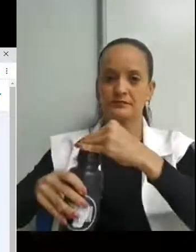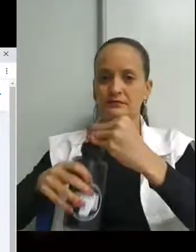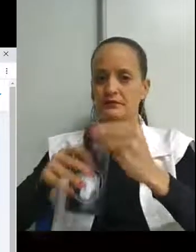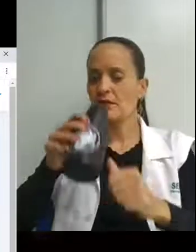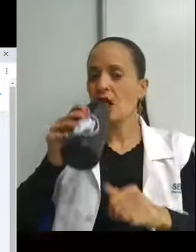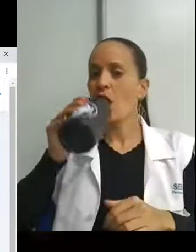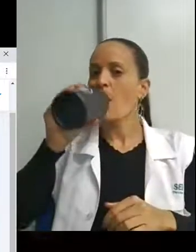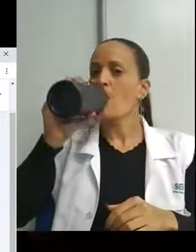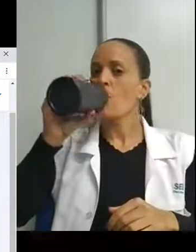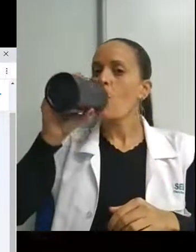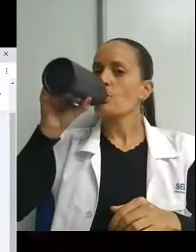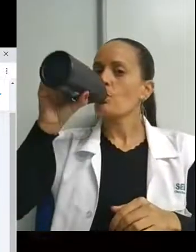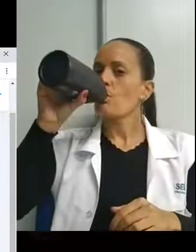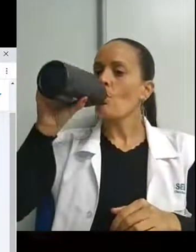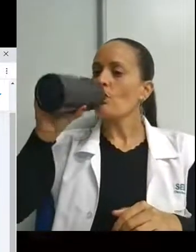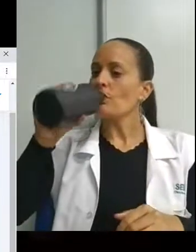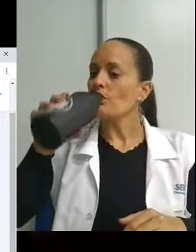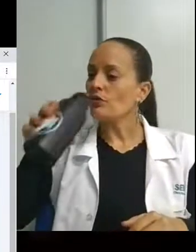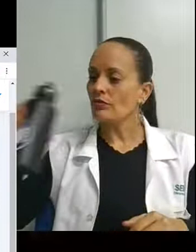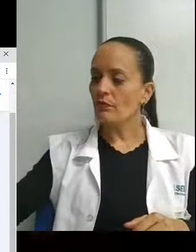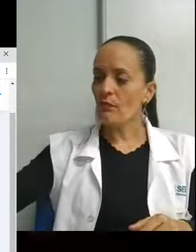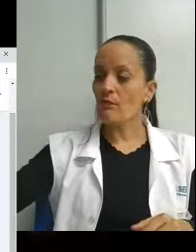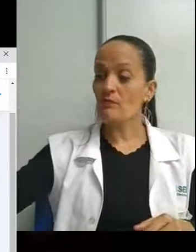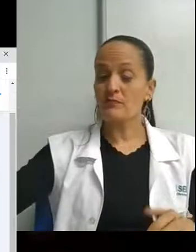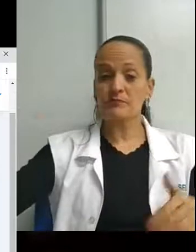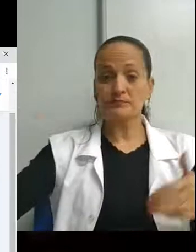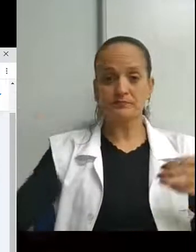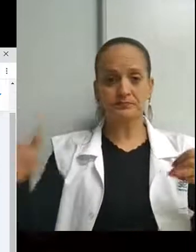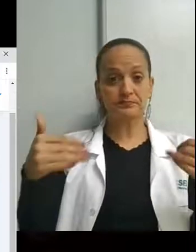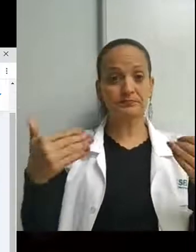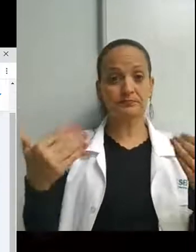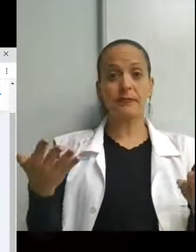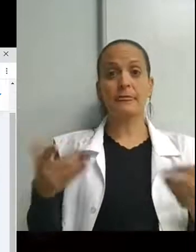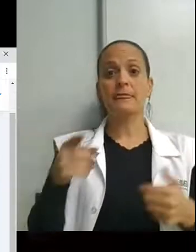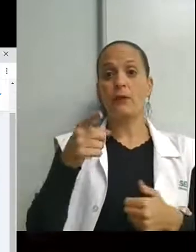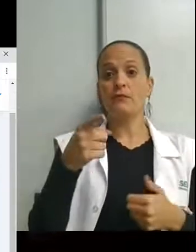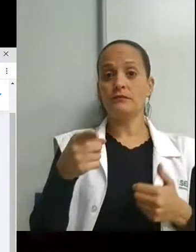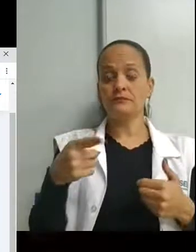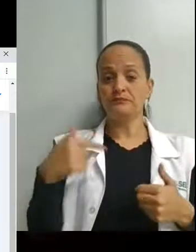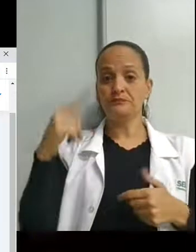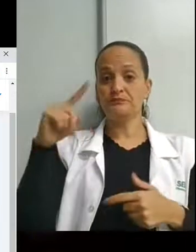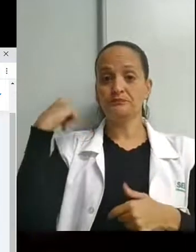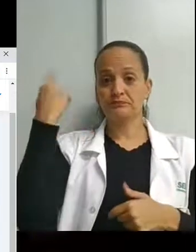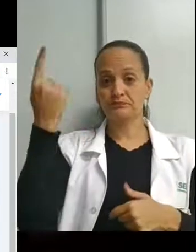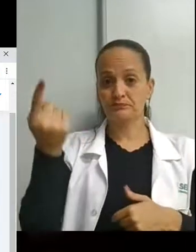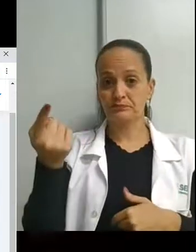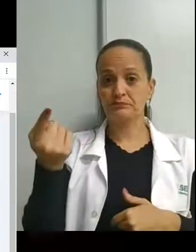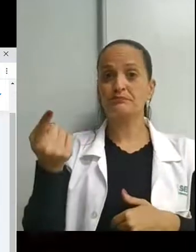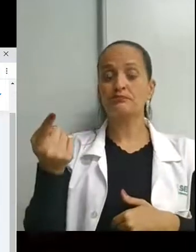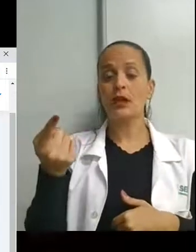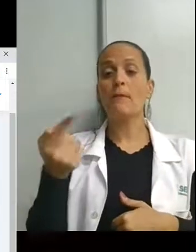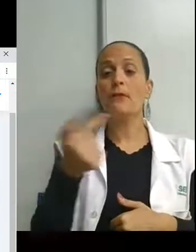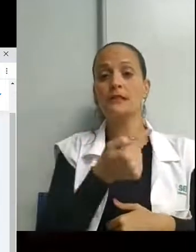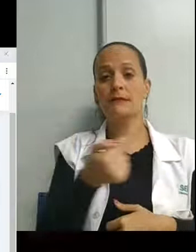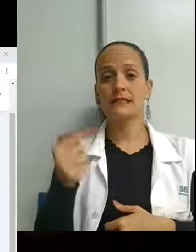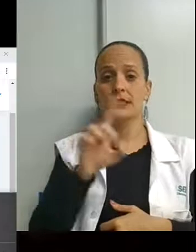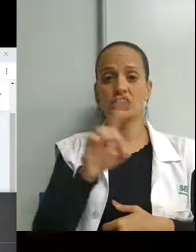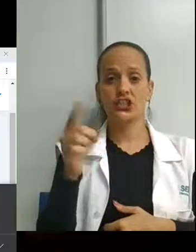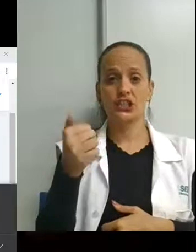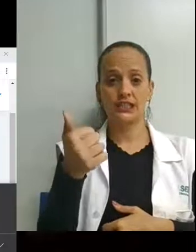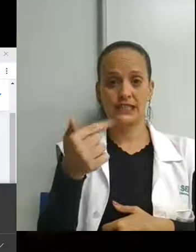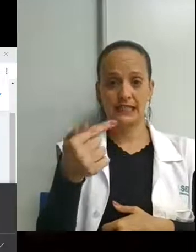está disponível, tudo bem? E aí a nossa web dessa UC de sistemas de medida vai acontecer dia 17, a primeira web, certo?